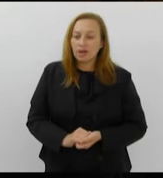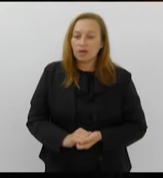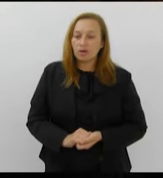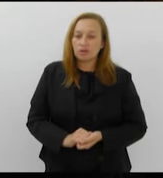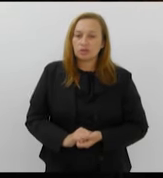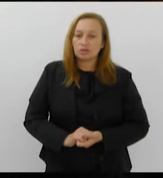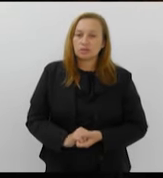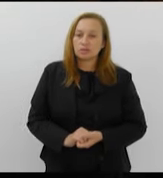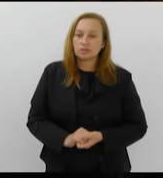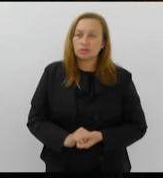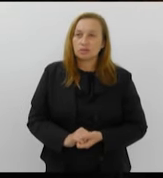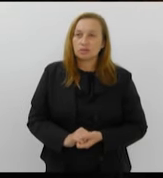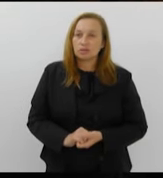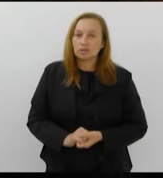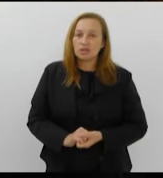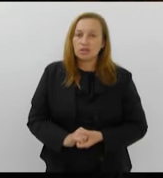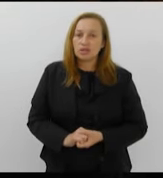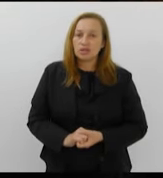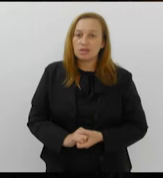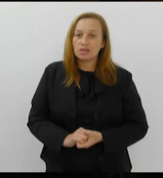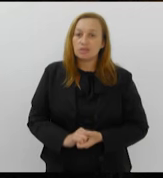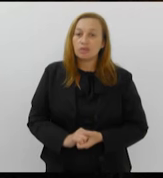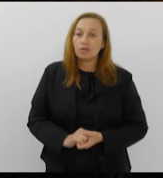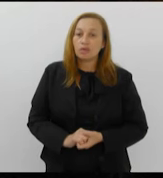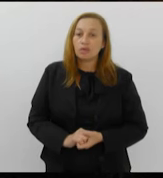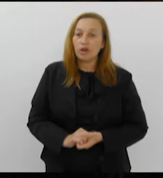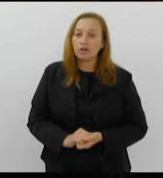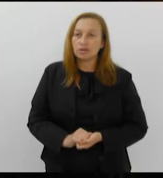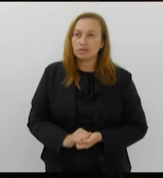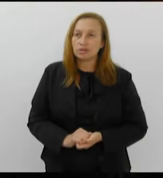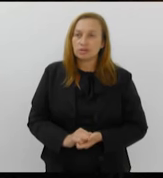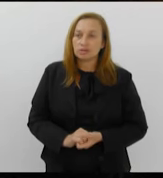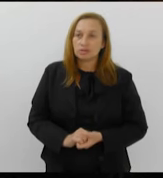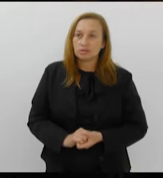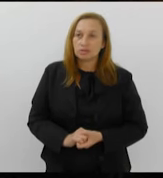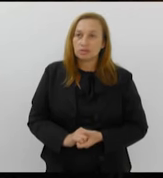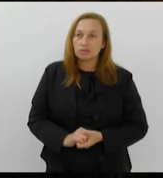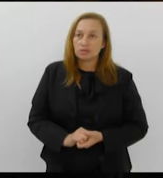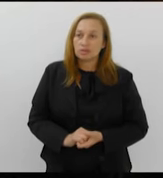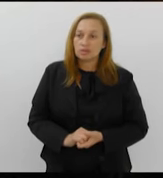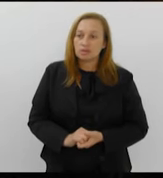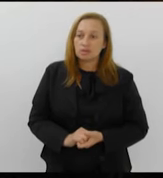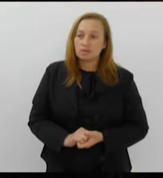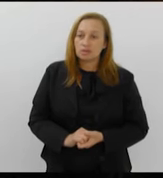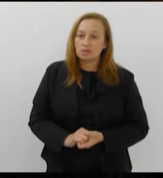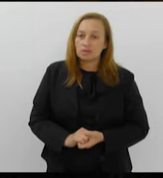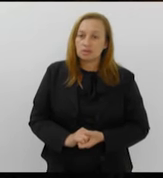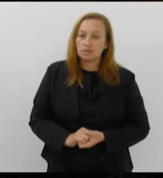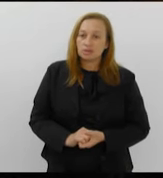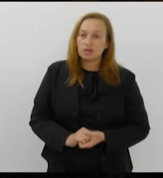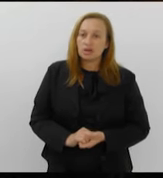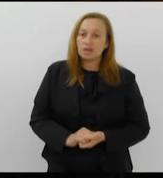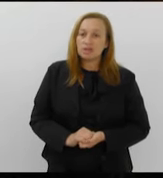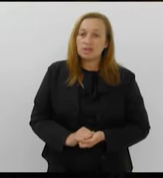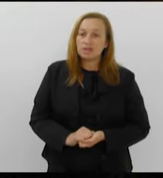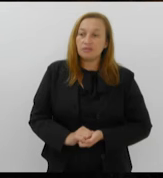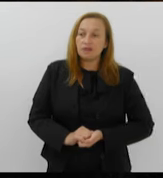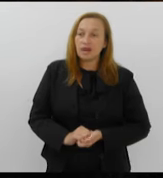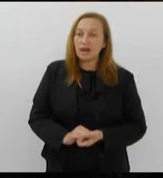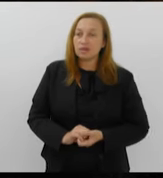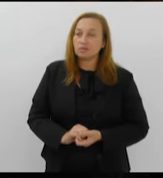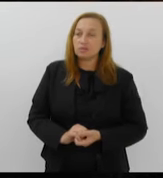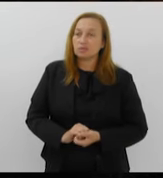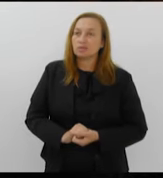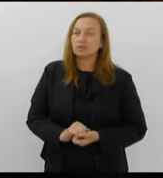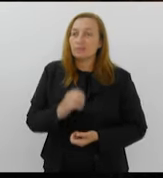A gente analisou esse projeto e tem algumas questões que eu queria trazer à discussão aqui com essa casa. Em primeiro lugar e